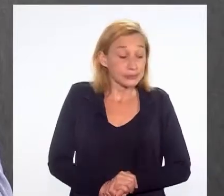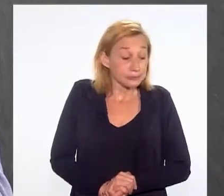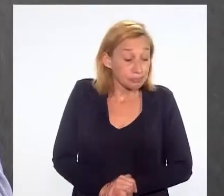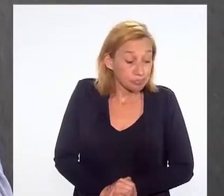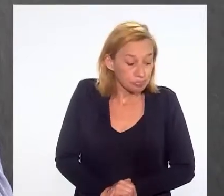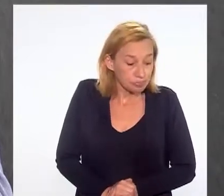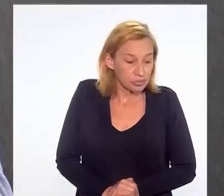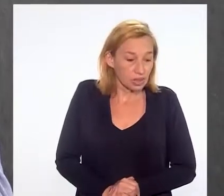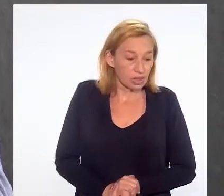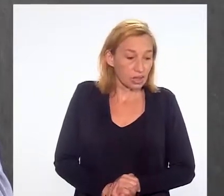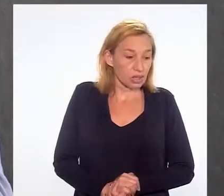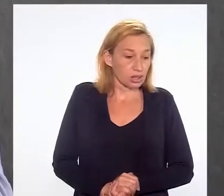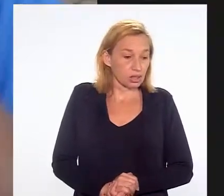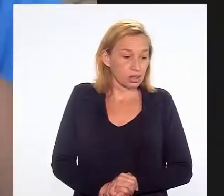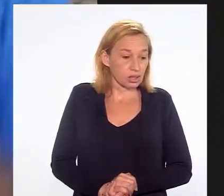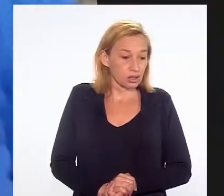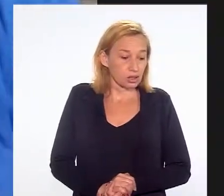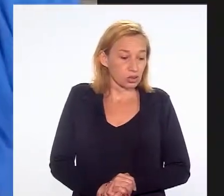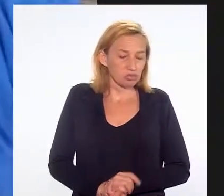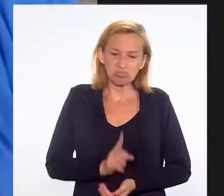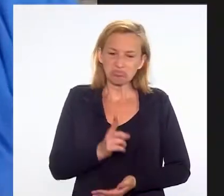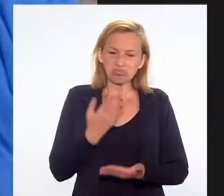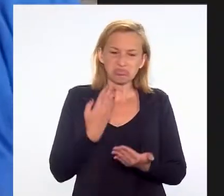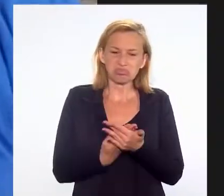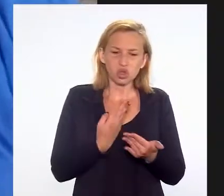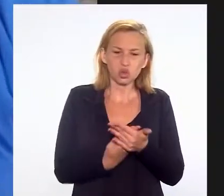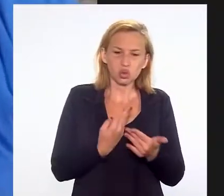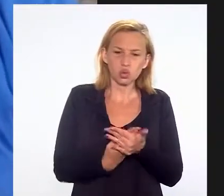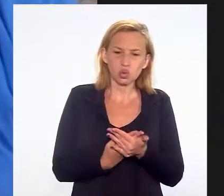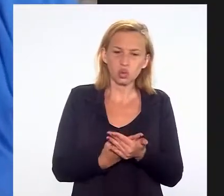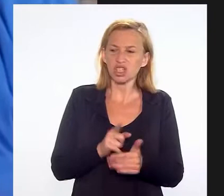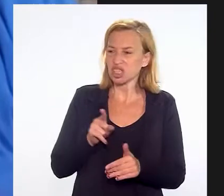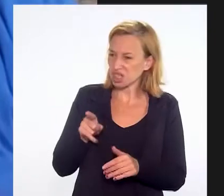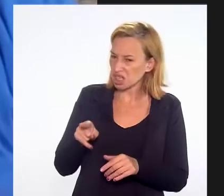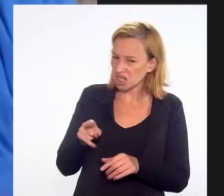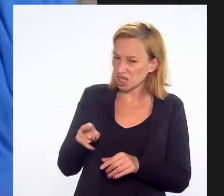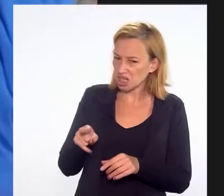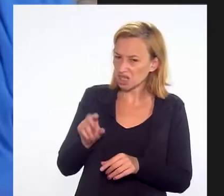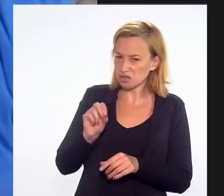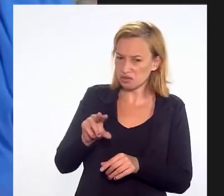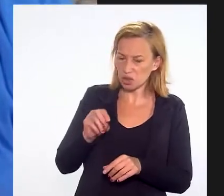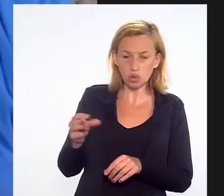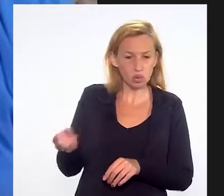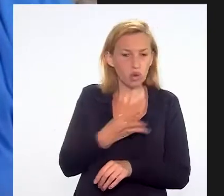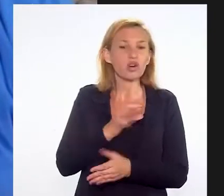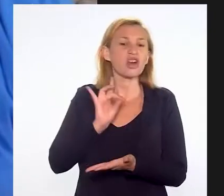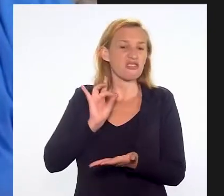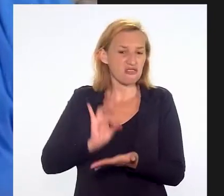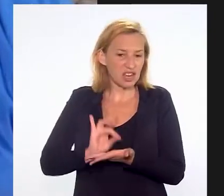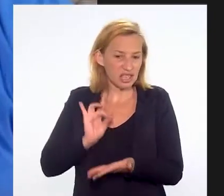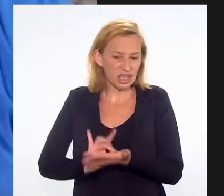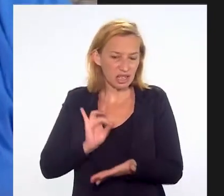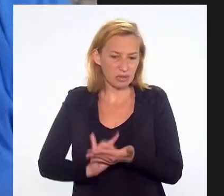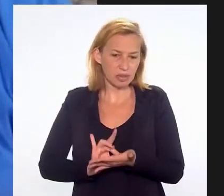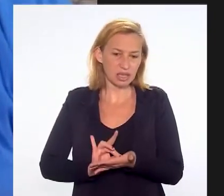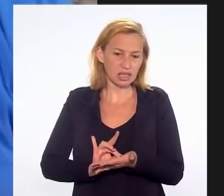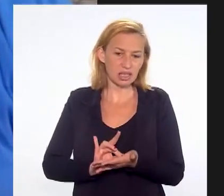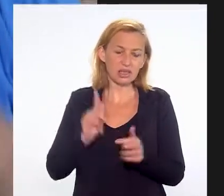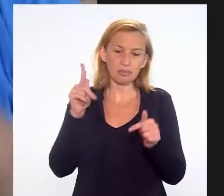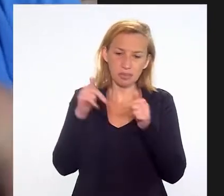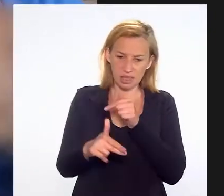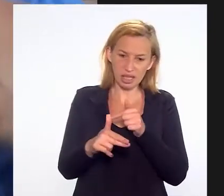disponível hoje no mercado? Olha, por enquanto, elas não há nenhum estudo que diga que